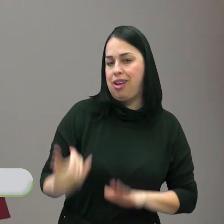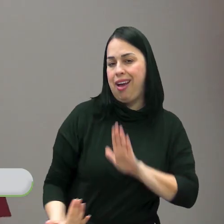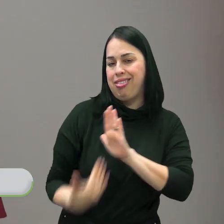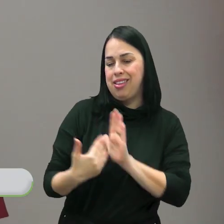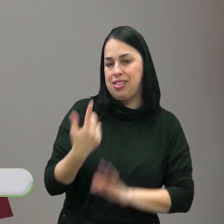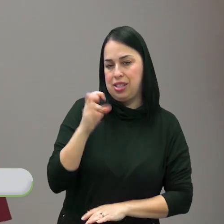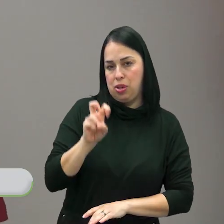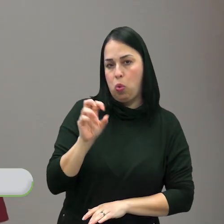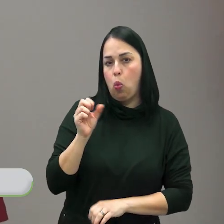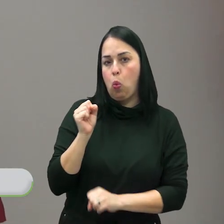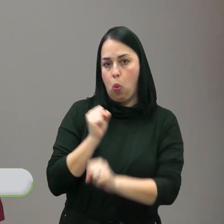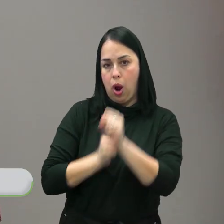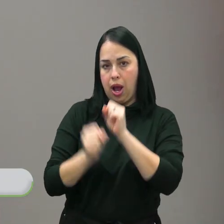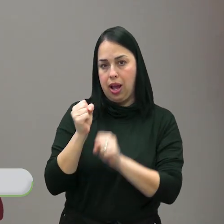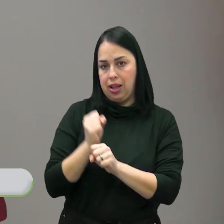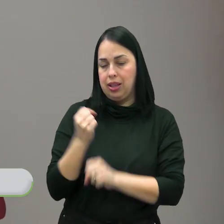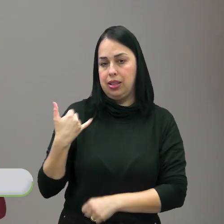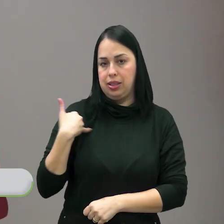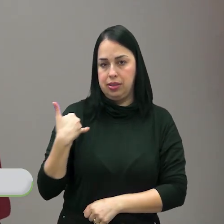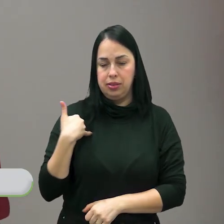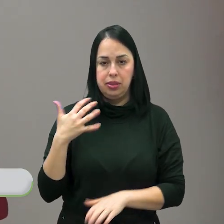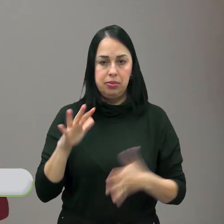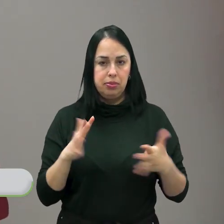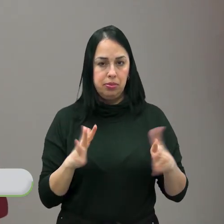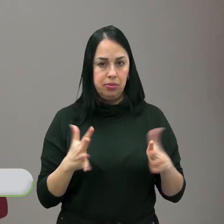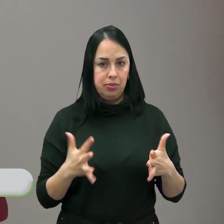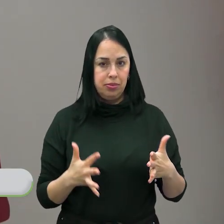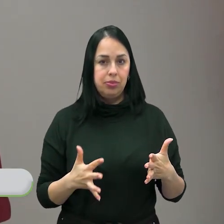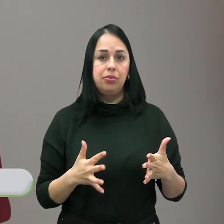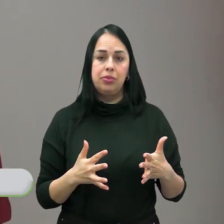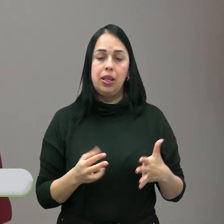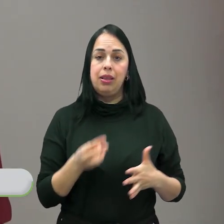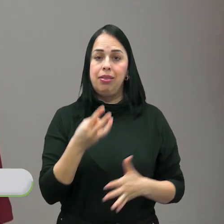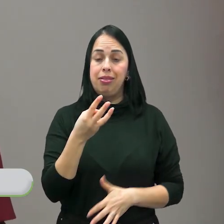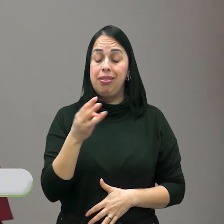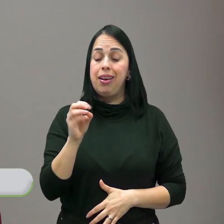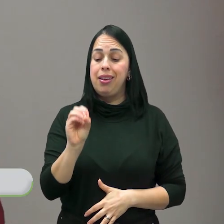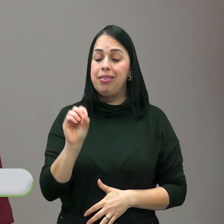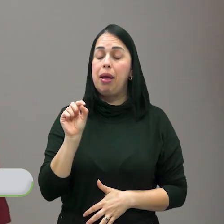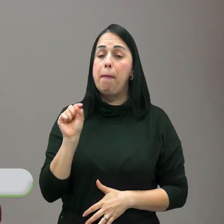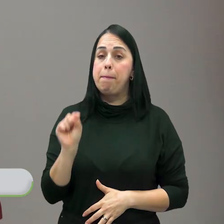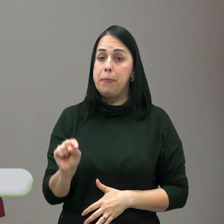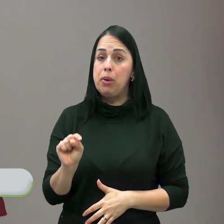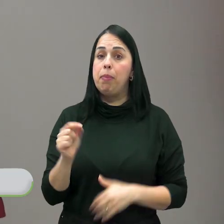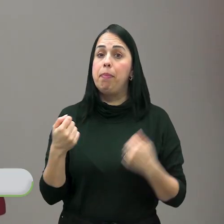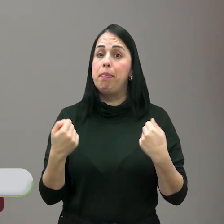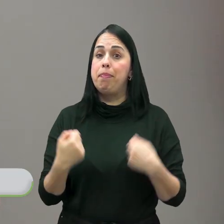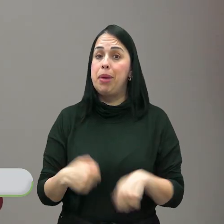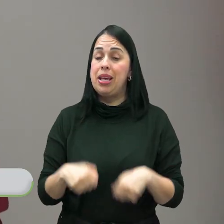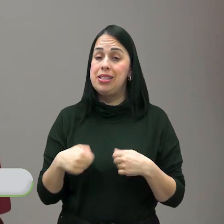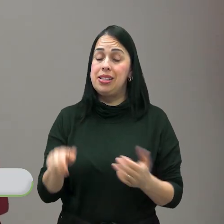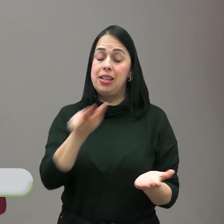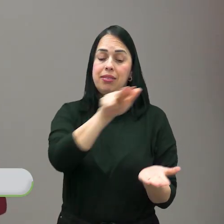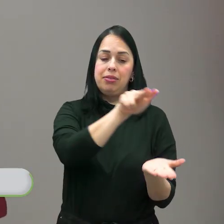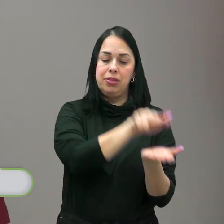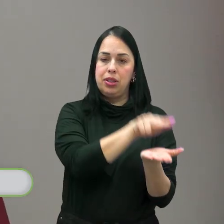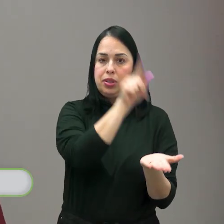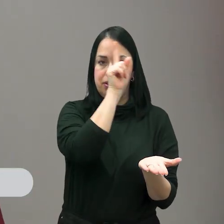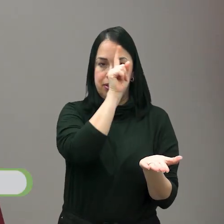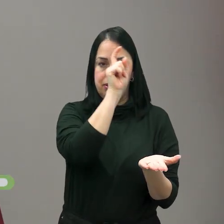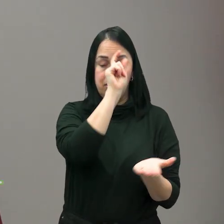até 5 anos. E desse total de acidentes, aproximadamente 30 mil precisam de